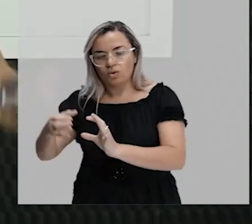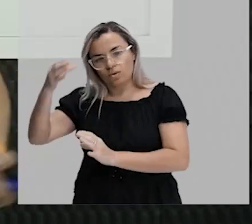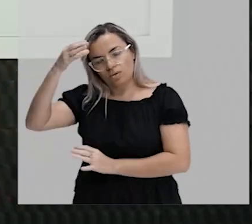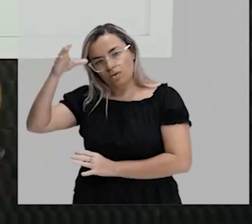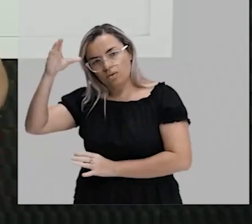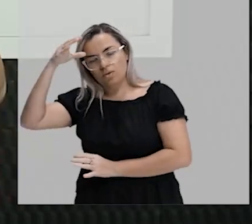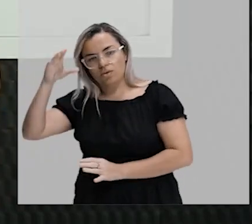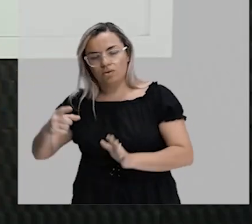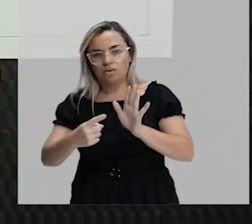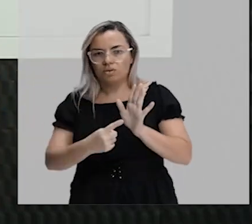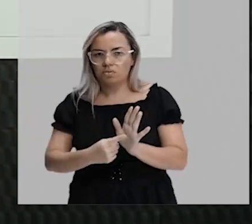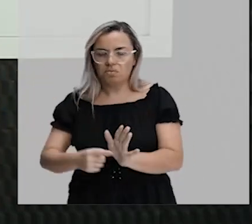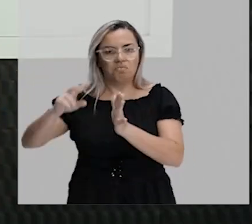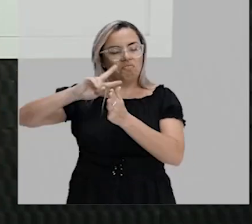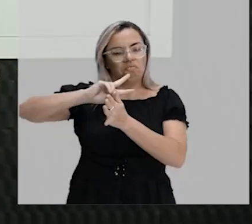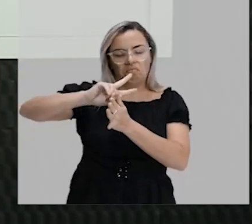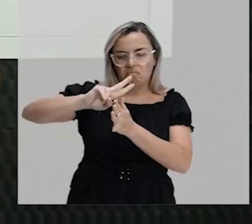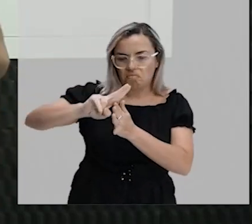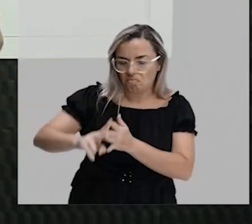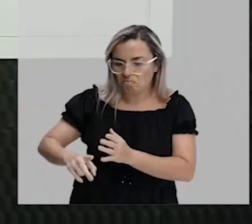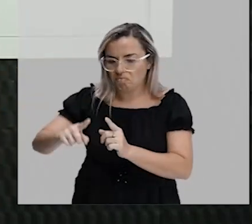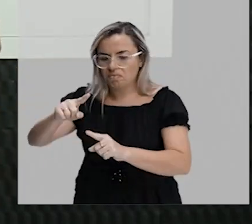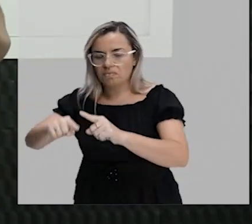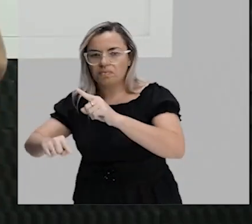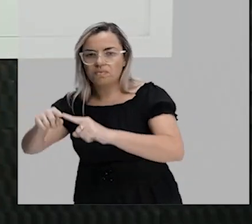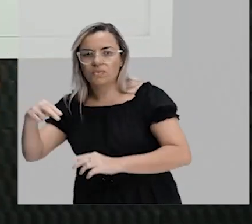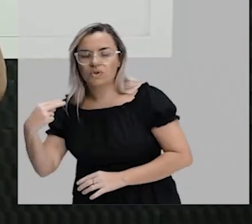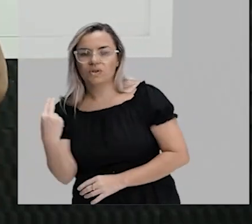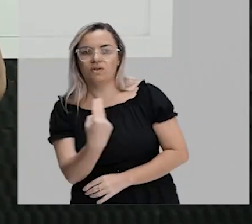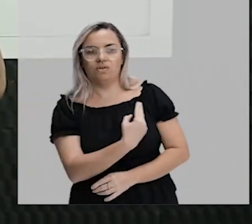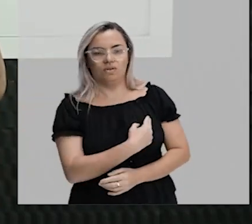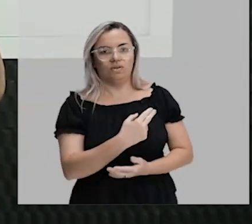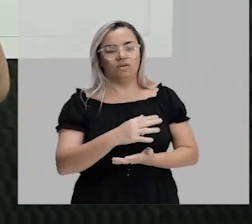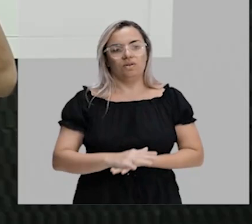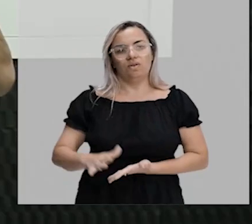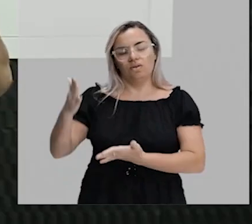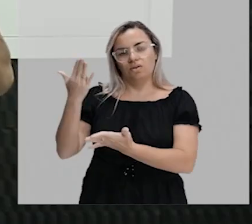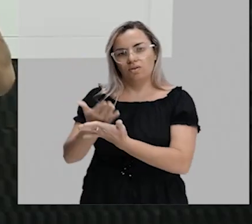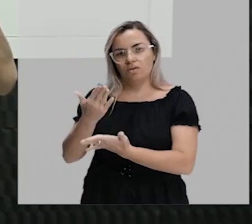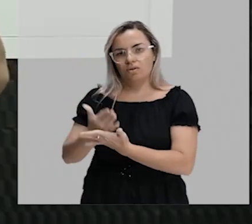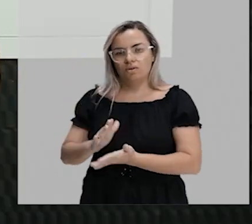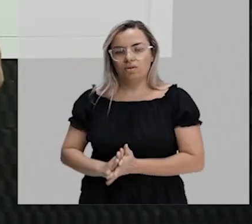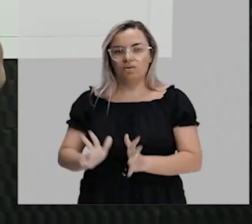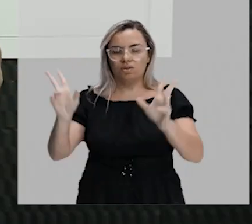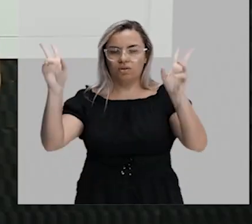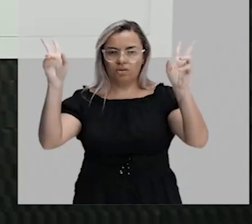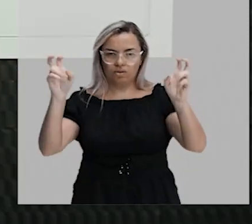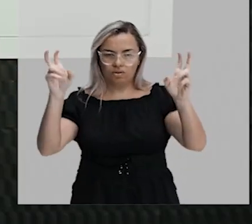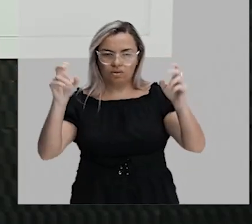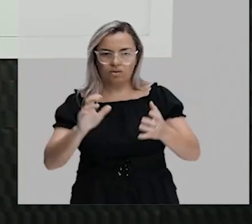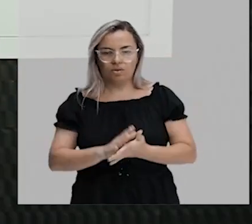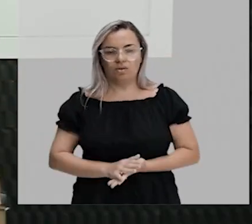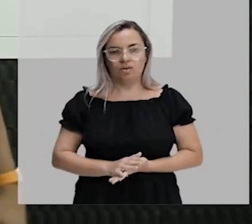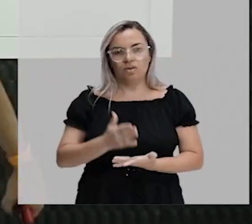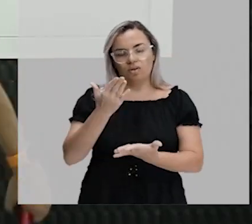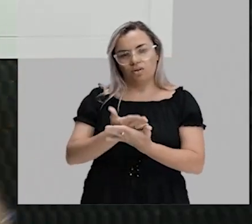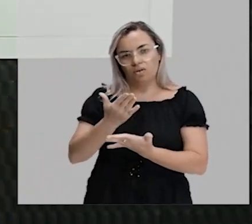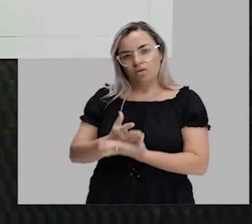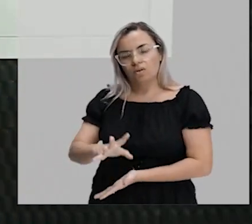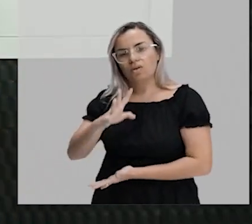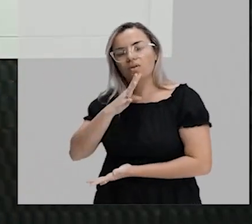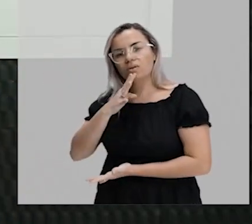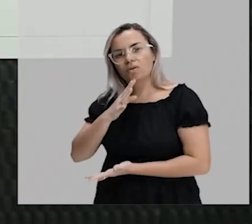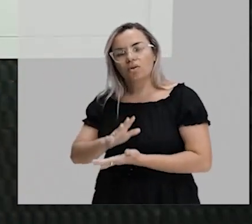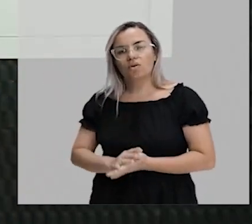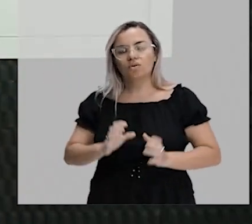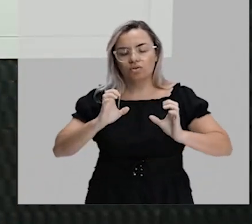e vai apresentar uma série de outros elementos para nós que estamos aqui estudando este tema, esta área e este